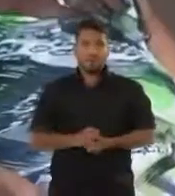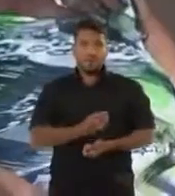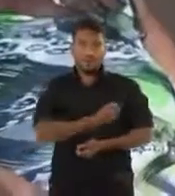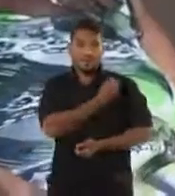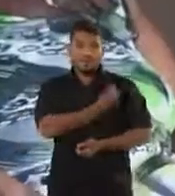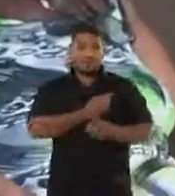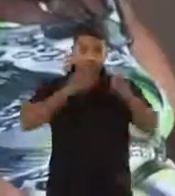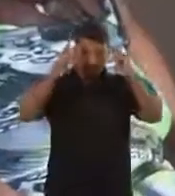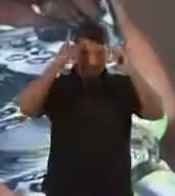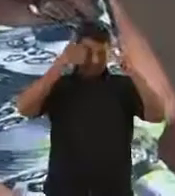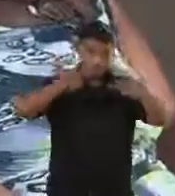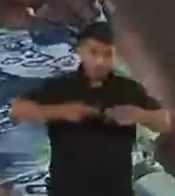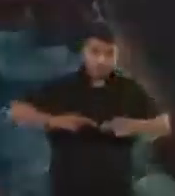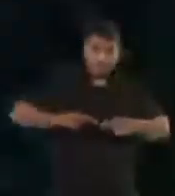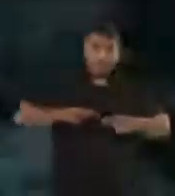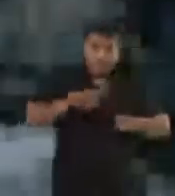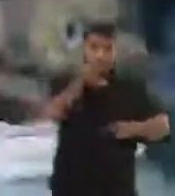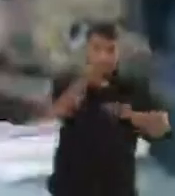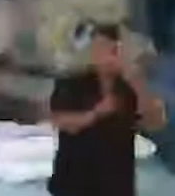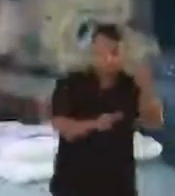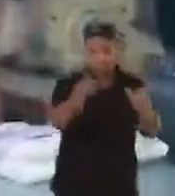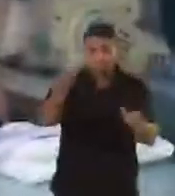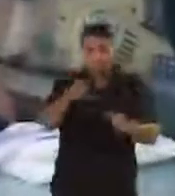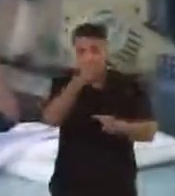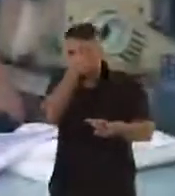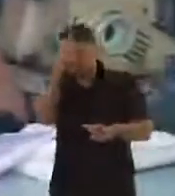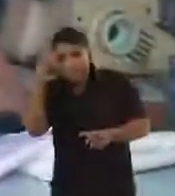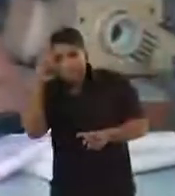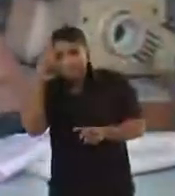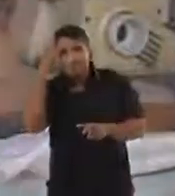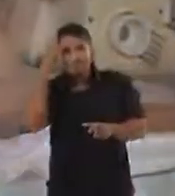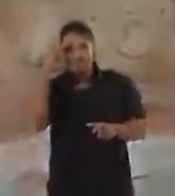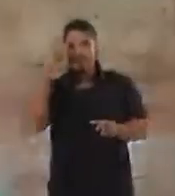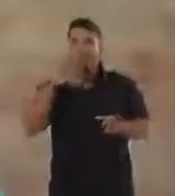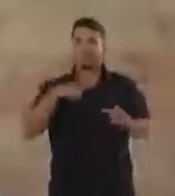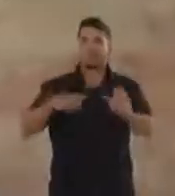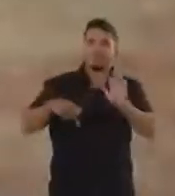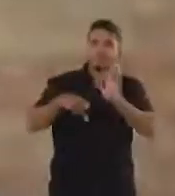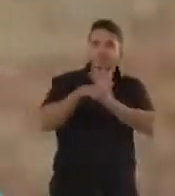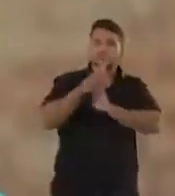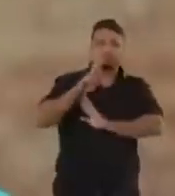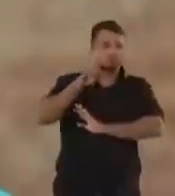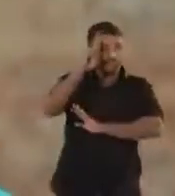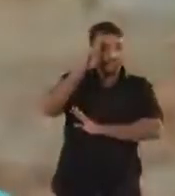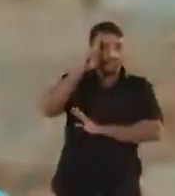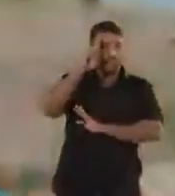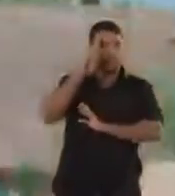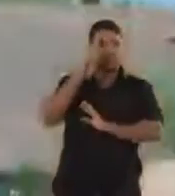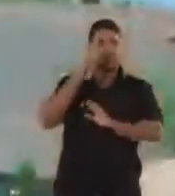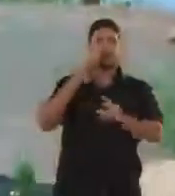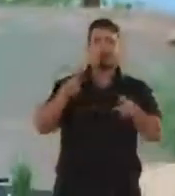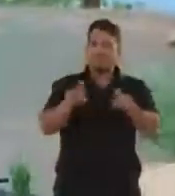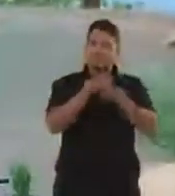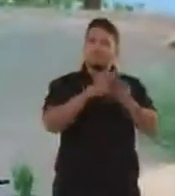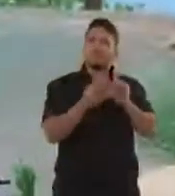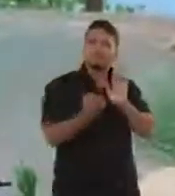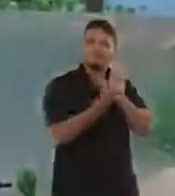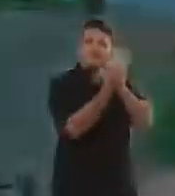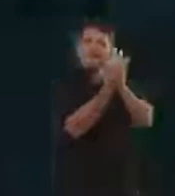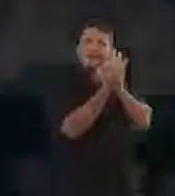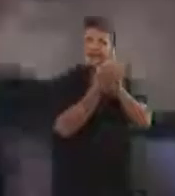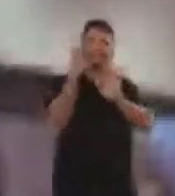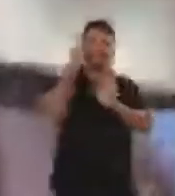A vida é feita de pessoas, pessoas que fazem a história e deixam suas marcas no